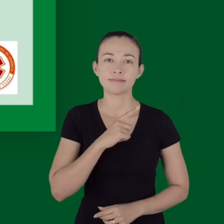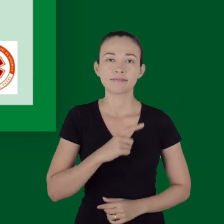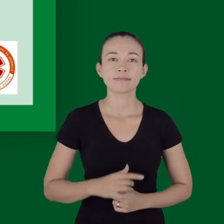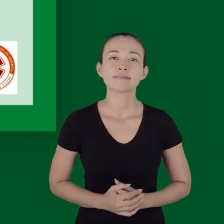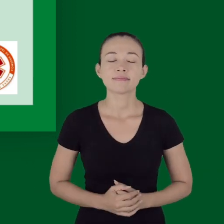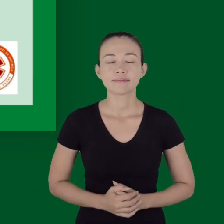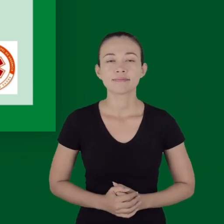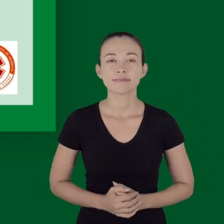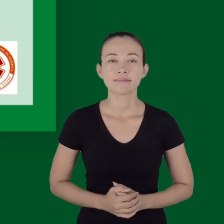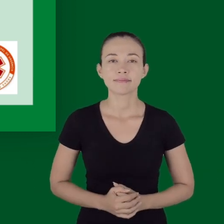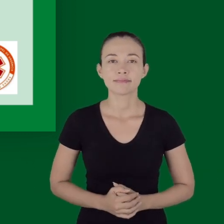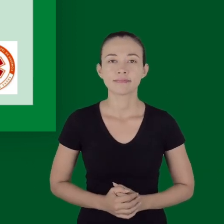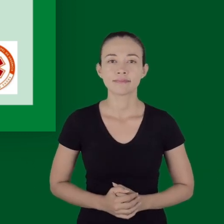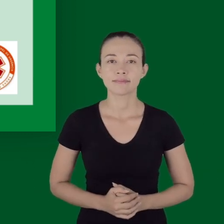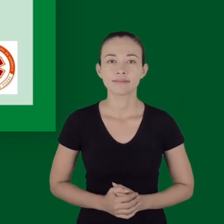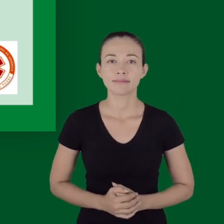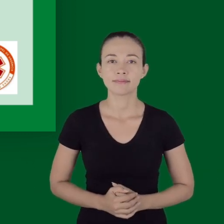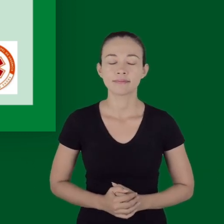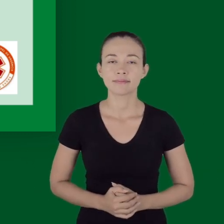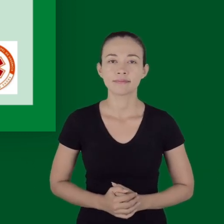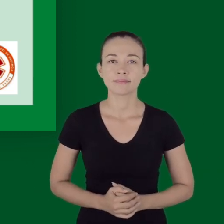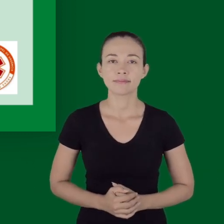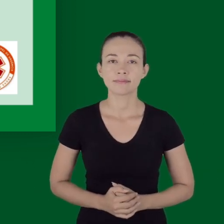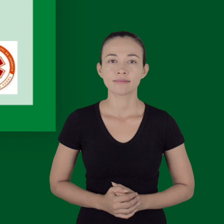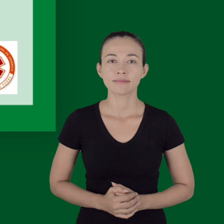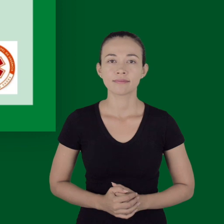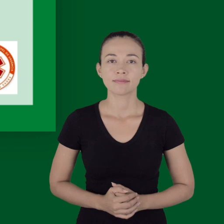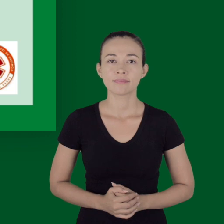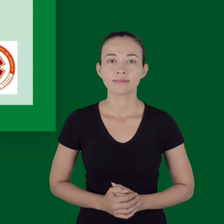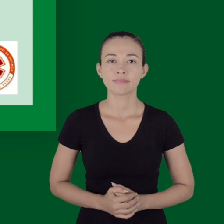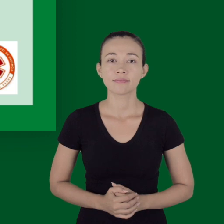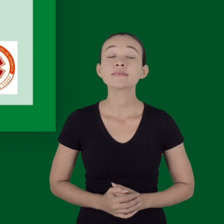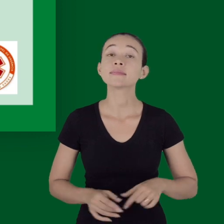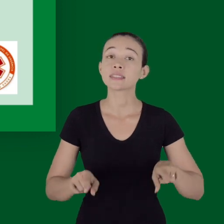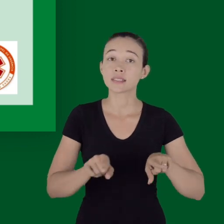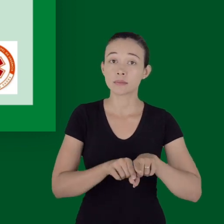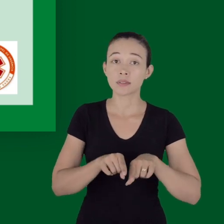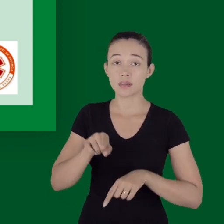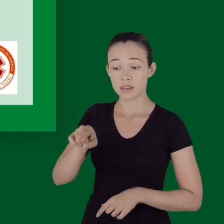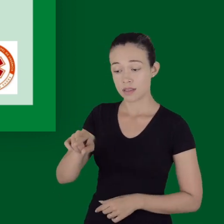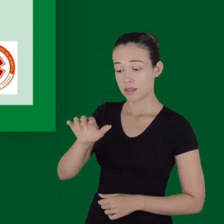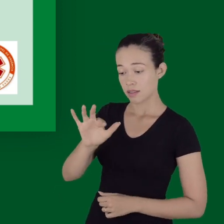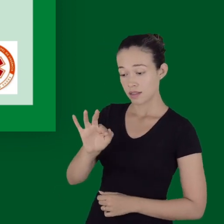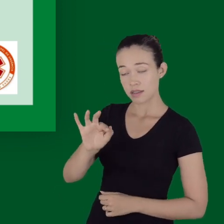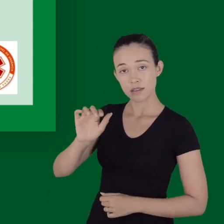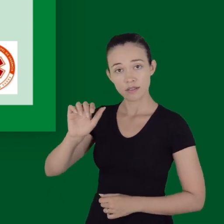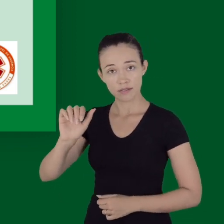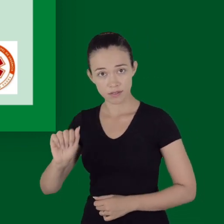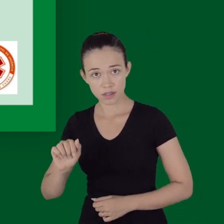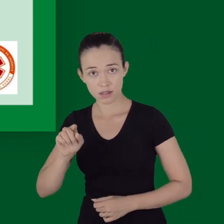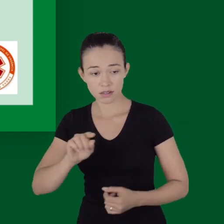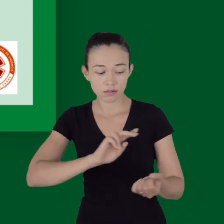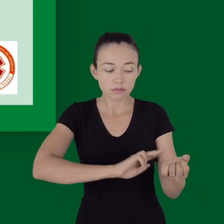distâncias, né? E até como curiosidade, para a gente calcular a frequência da FA, para saber se tá com alta